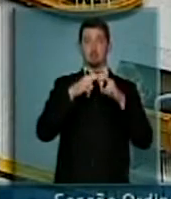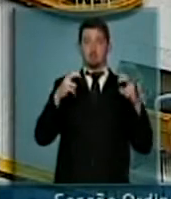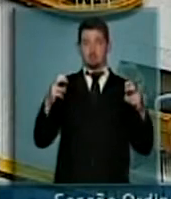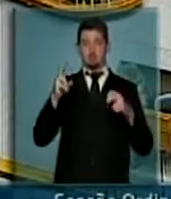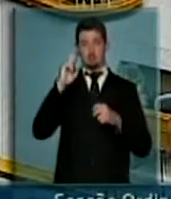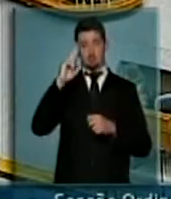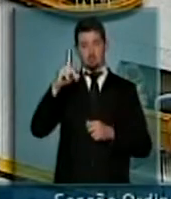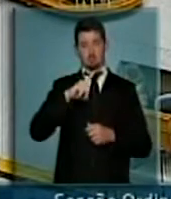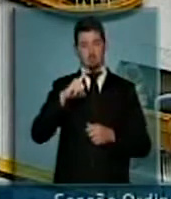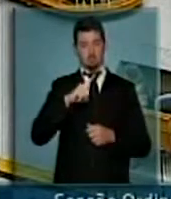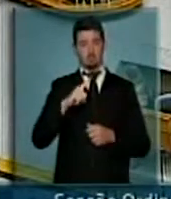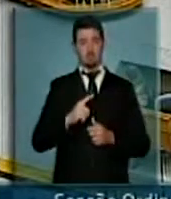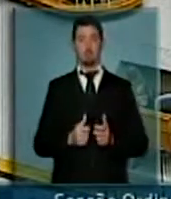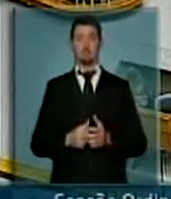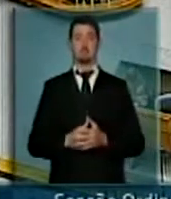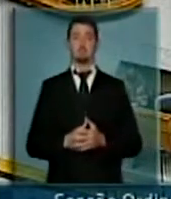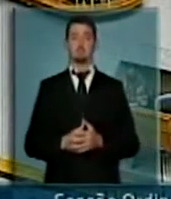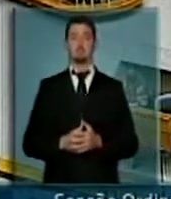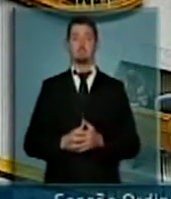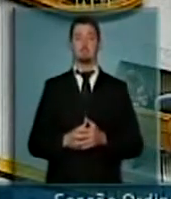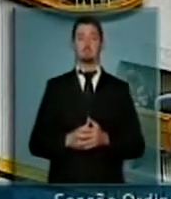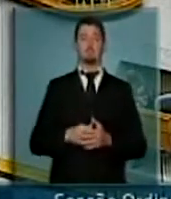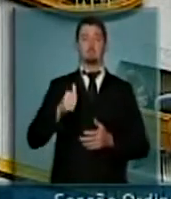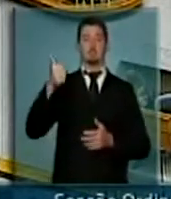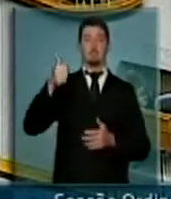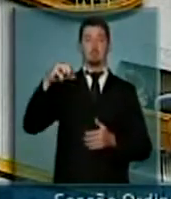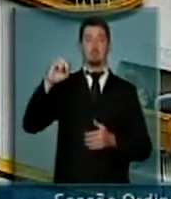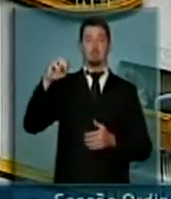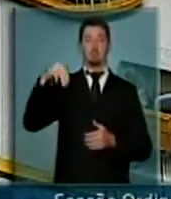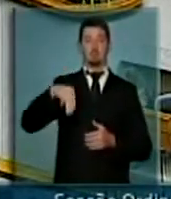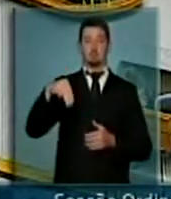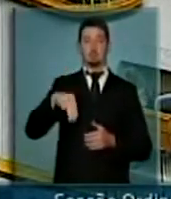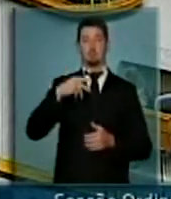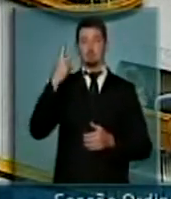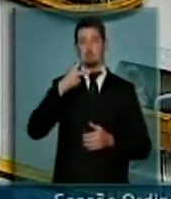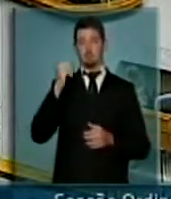Catarina, Vossa Excelência dispõe de até 10 minutos.